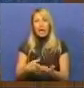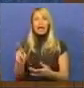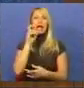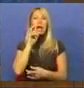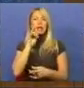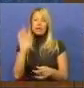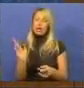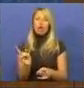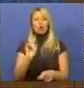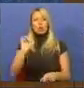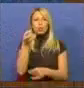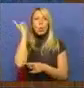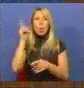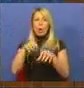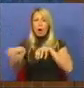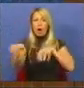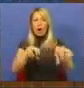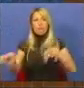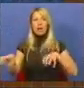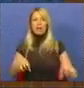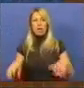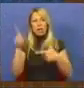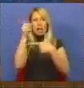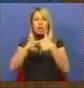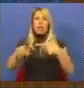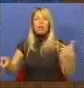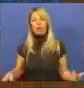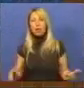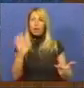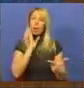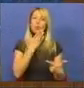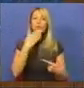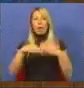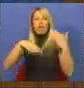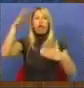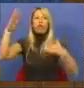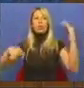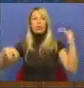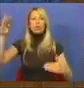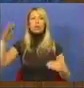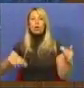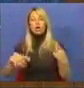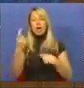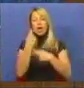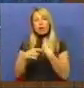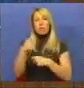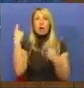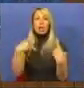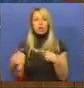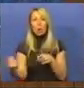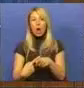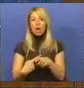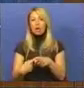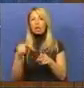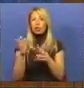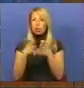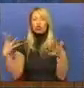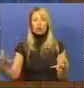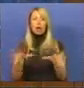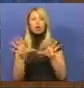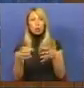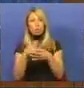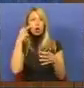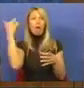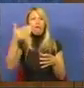e parcializada de acordo com as flutuações do mercado e ao sabor dos interesses dos grandes grupos que tomem conta dela no futuro. Ou seja,